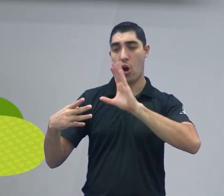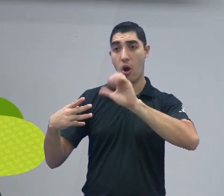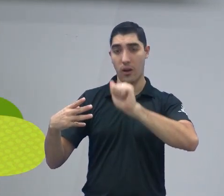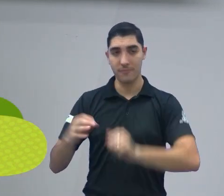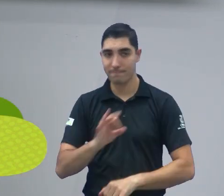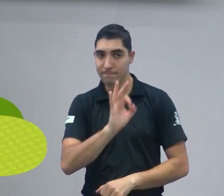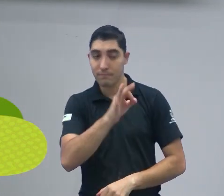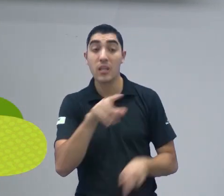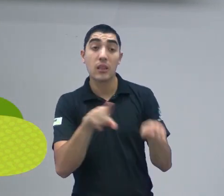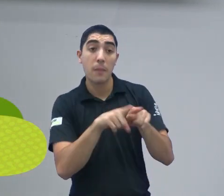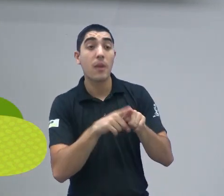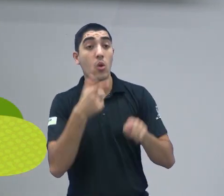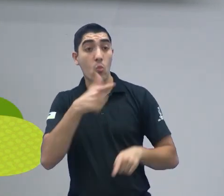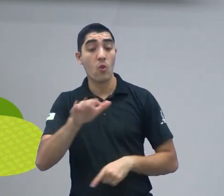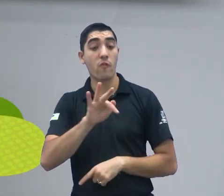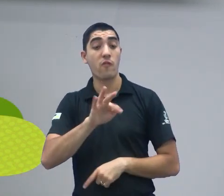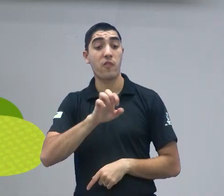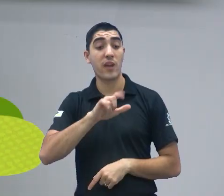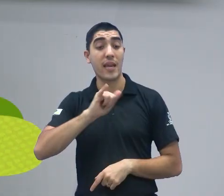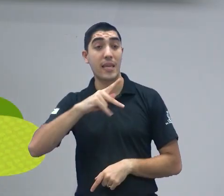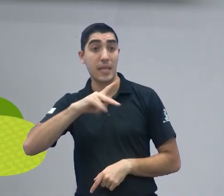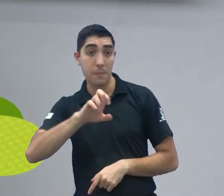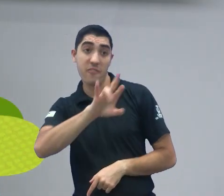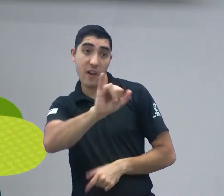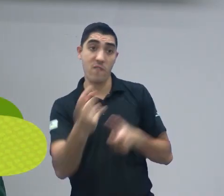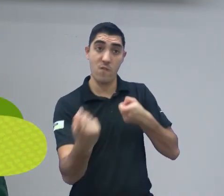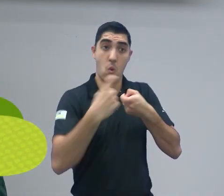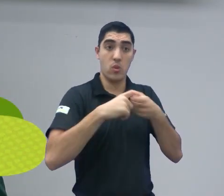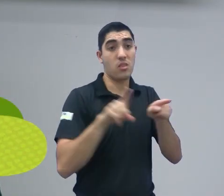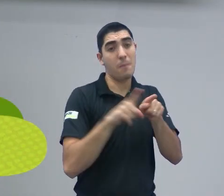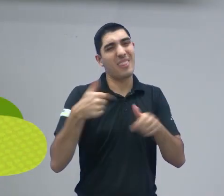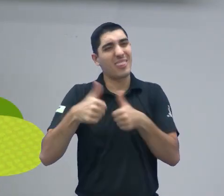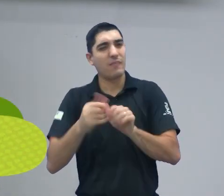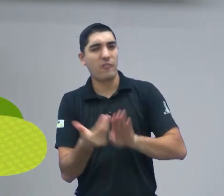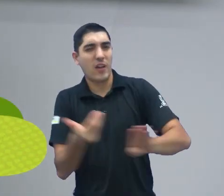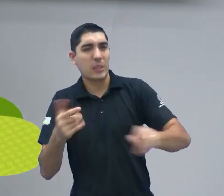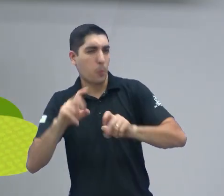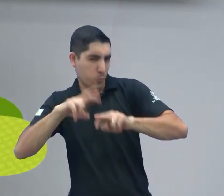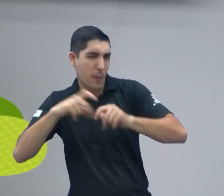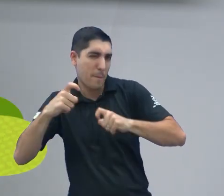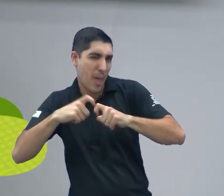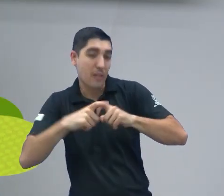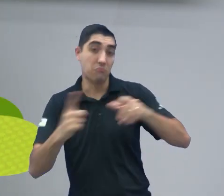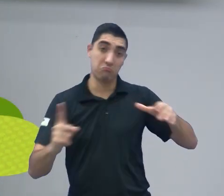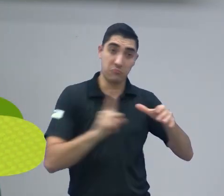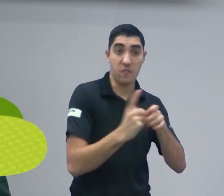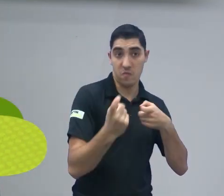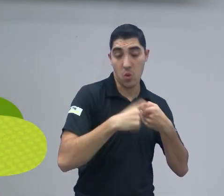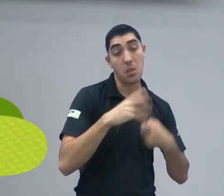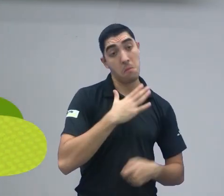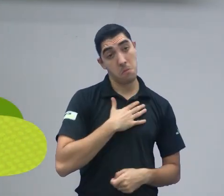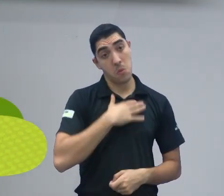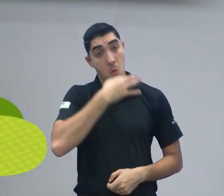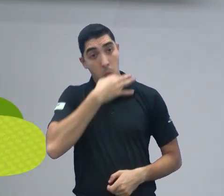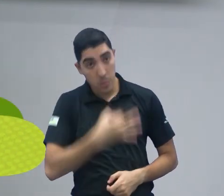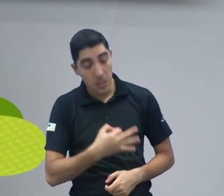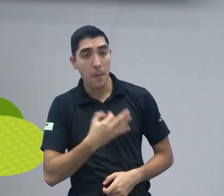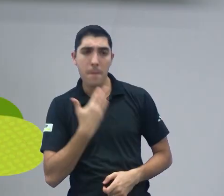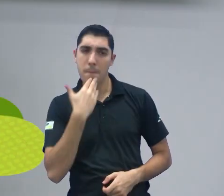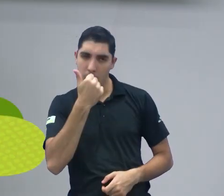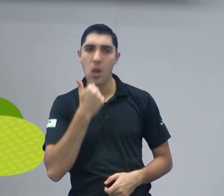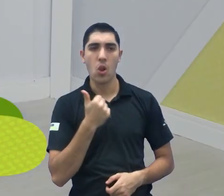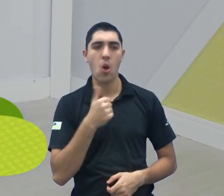médico, deve continuar o Felipe Borges. Acho que a linha de defesa deve ser a mesma. Eu acho que a mudança deve estar mesmo aí no meio de campo. Eu acredito que seria interessante ele abrir mão de